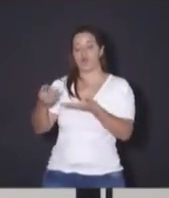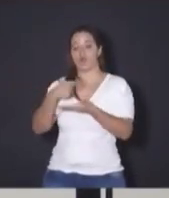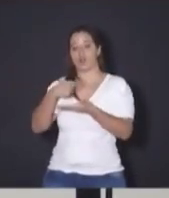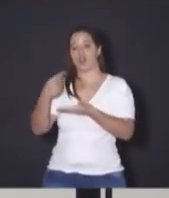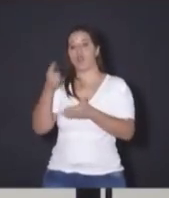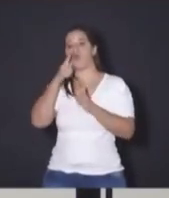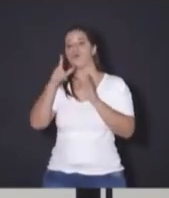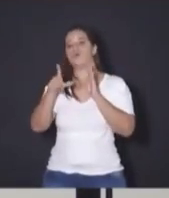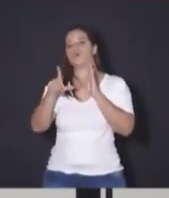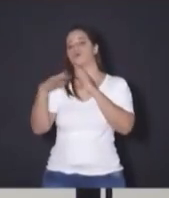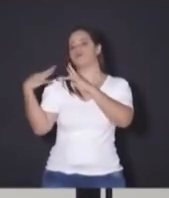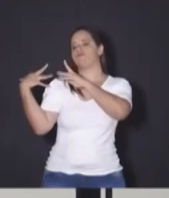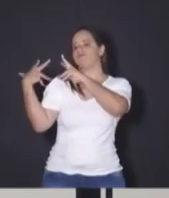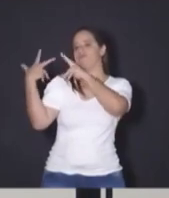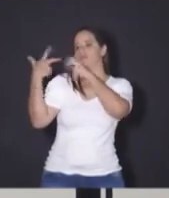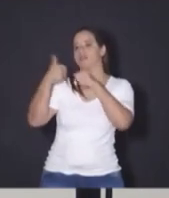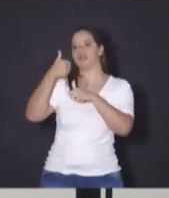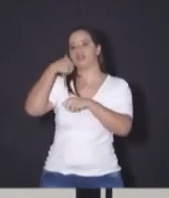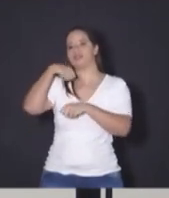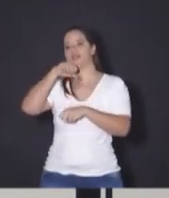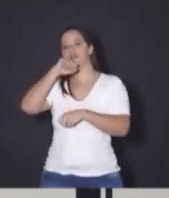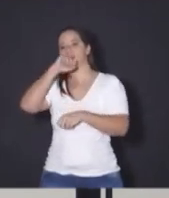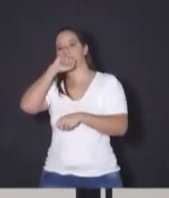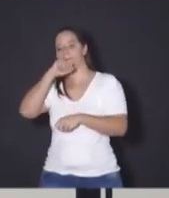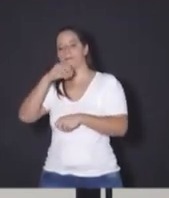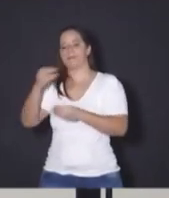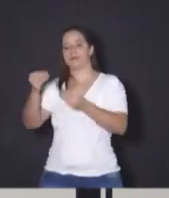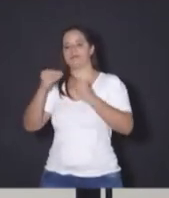do legado da minha mãe de sangue,